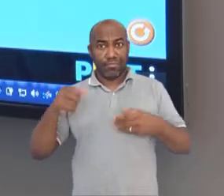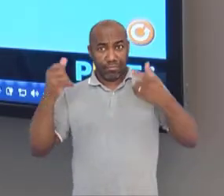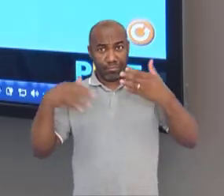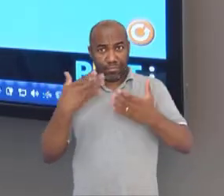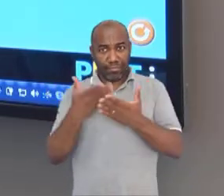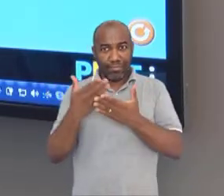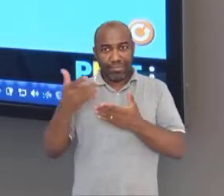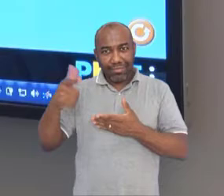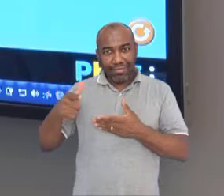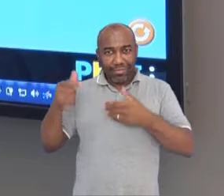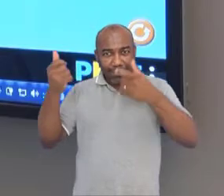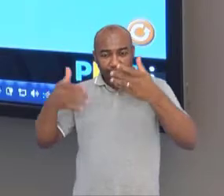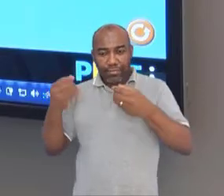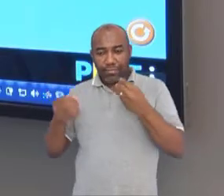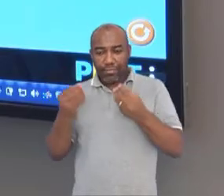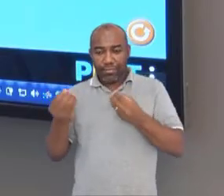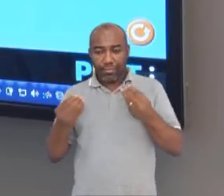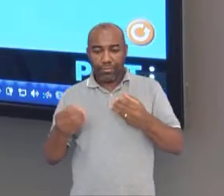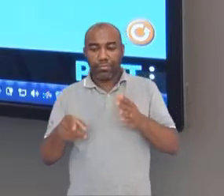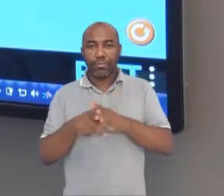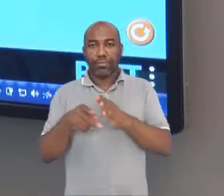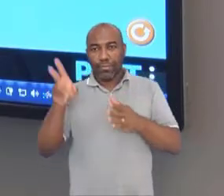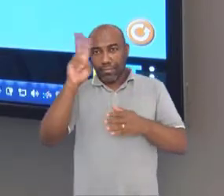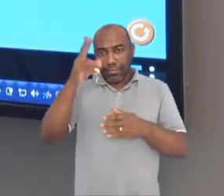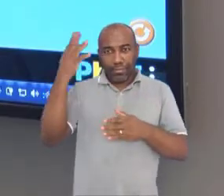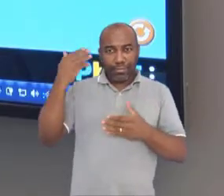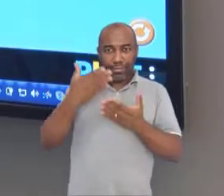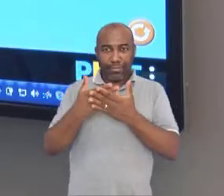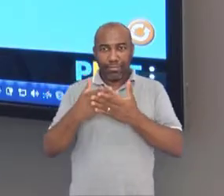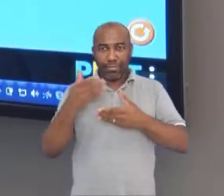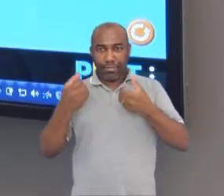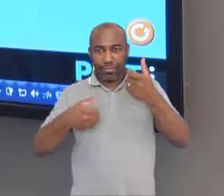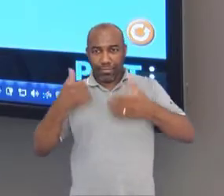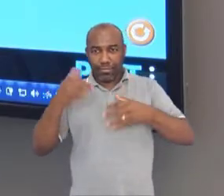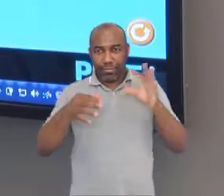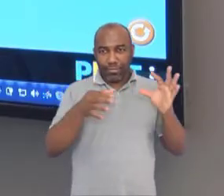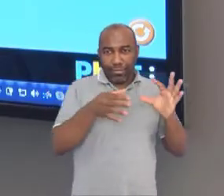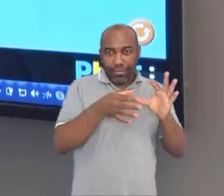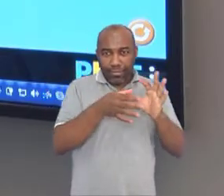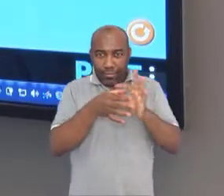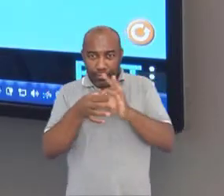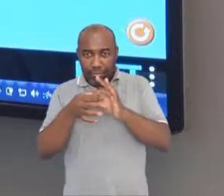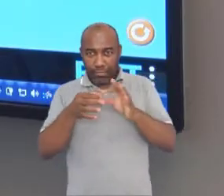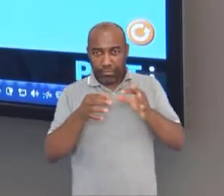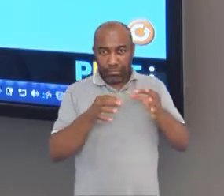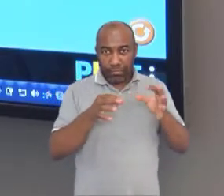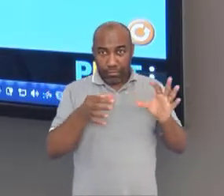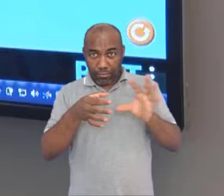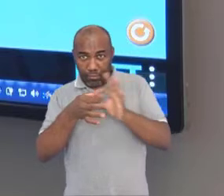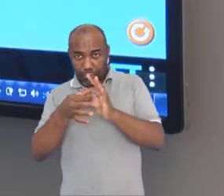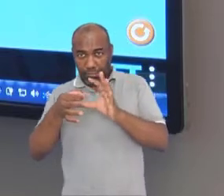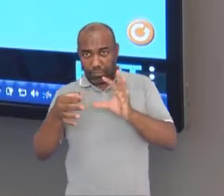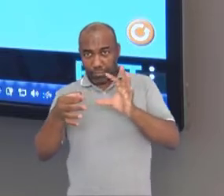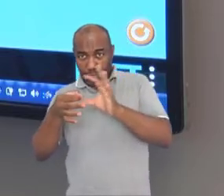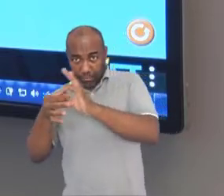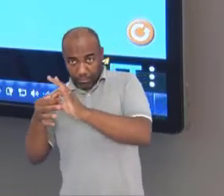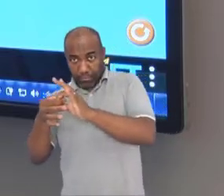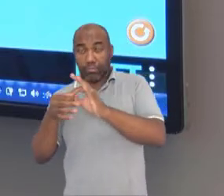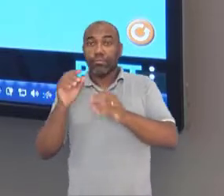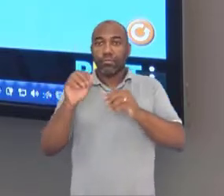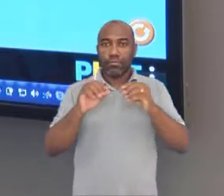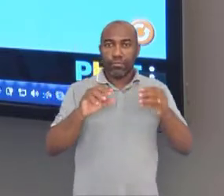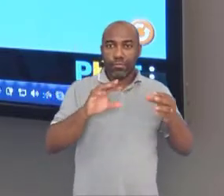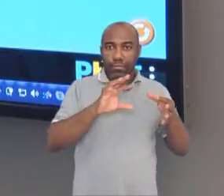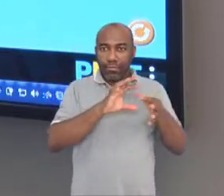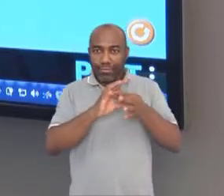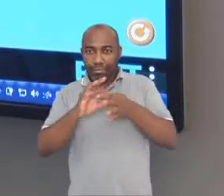de associações. Na aula anterior nós falamos da associação em série com vocês, vimos os aspectos dessa aula,